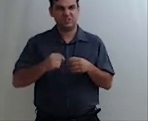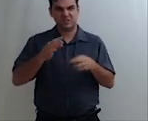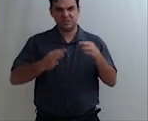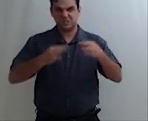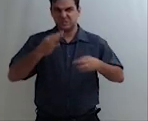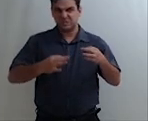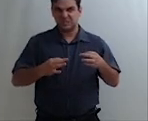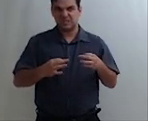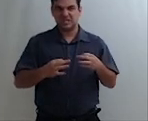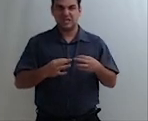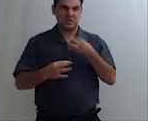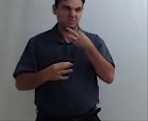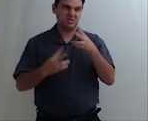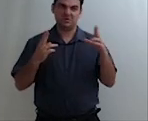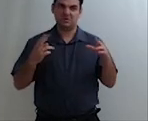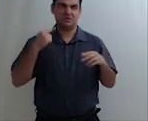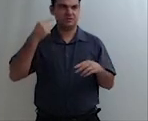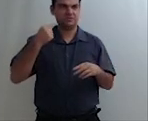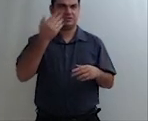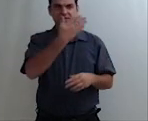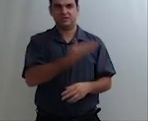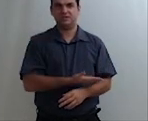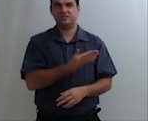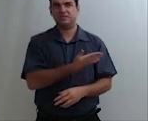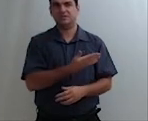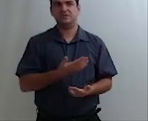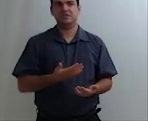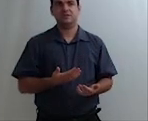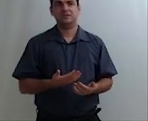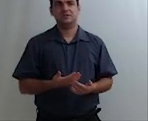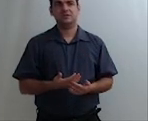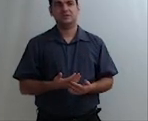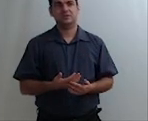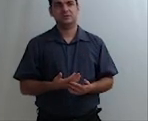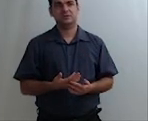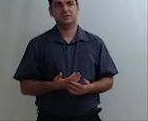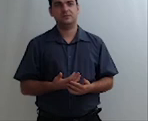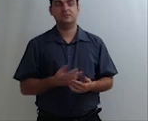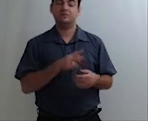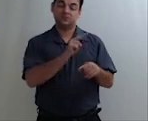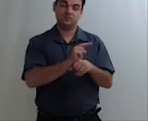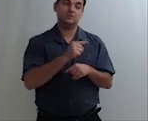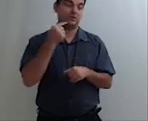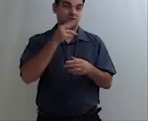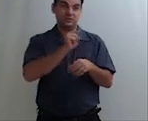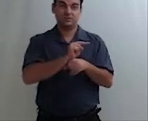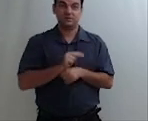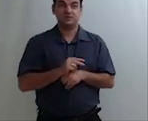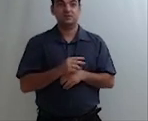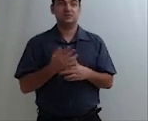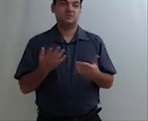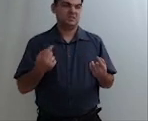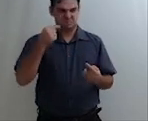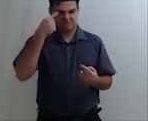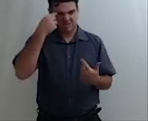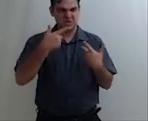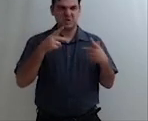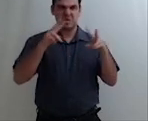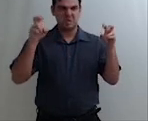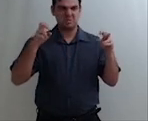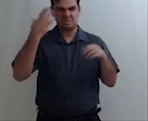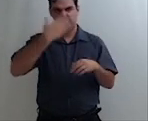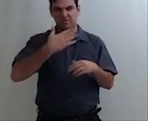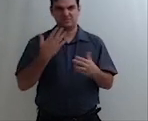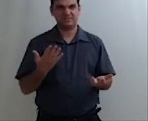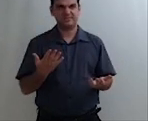as alegações postas pelo acus pelo advogado de defesa e que remete à questão probatória então